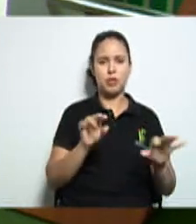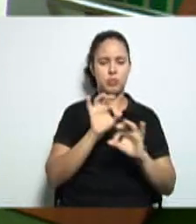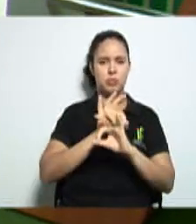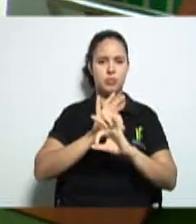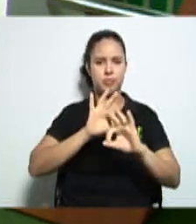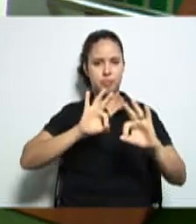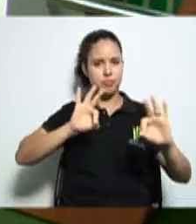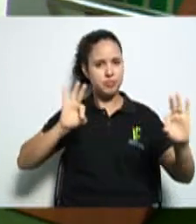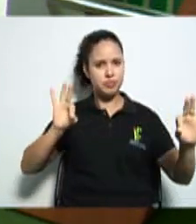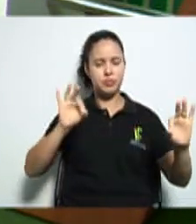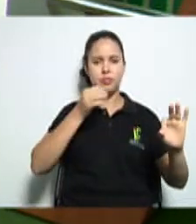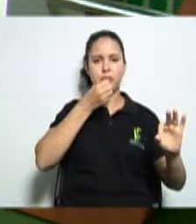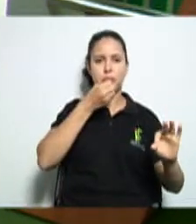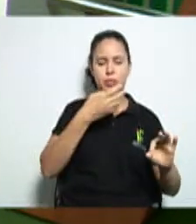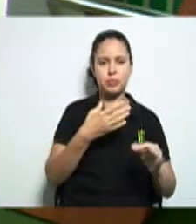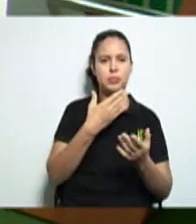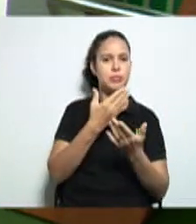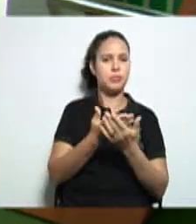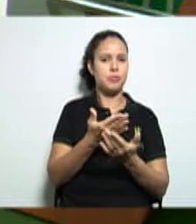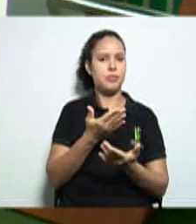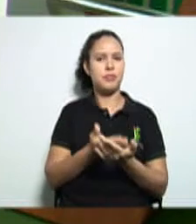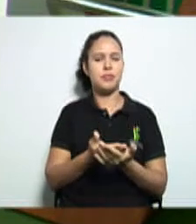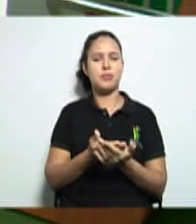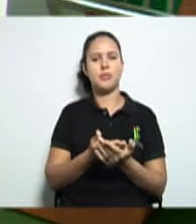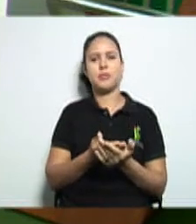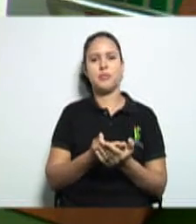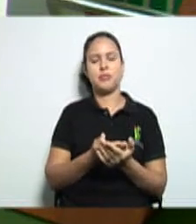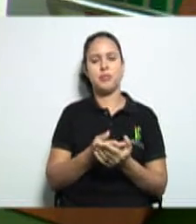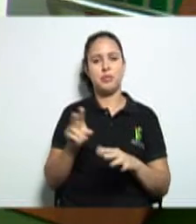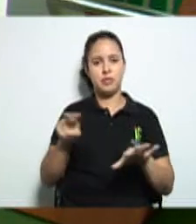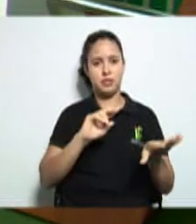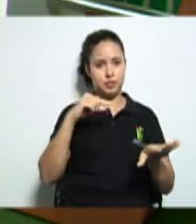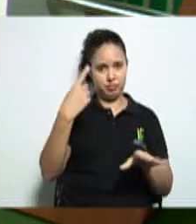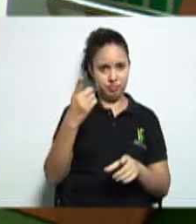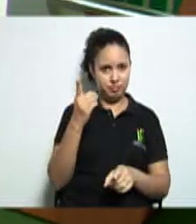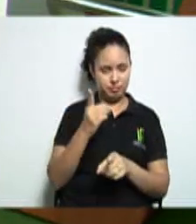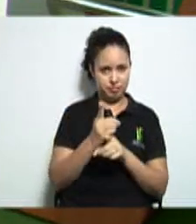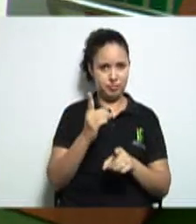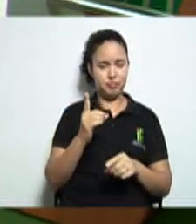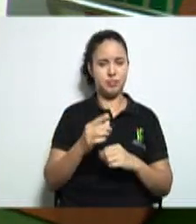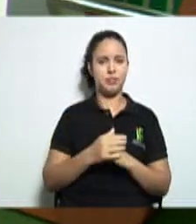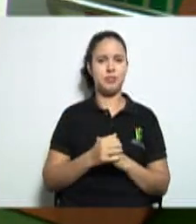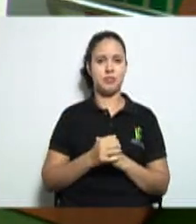muito boa de estudos e nos vemos na próxima aula.